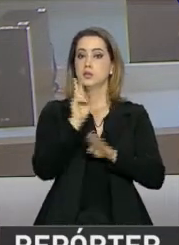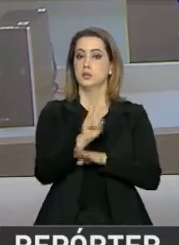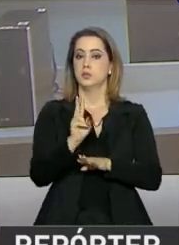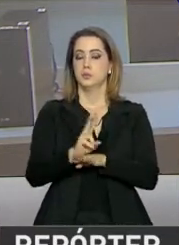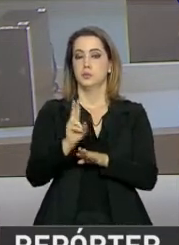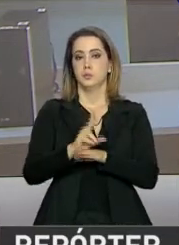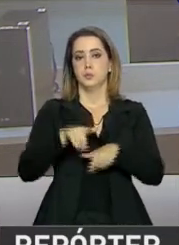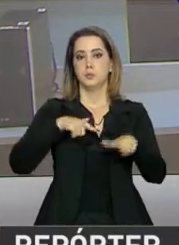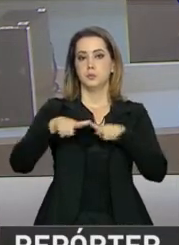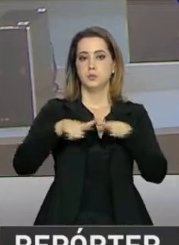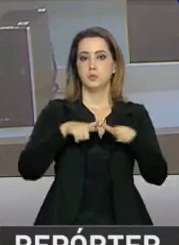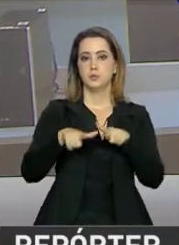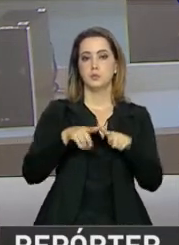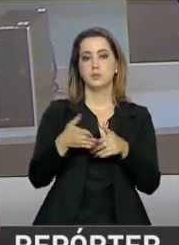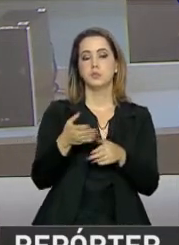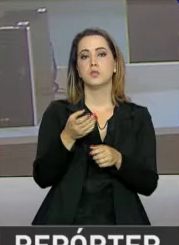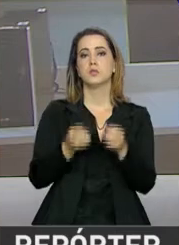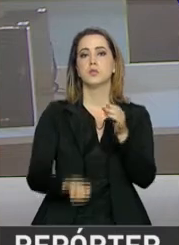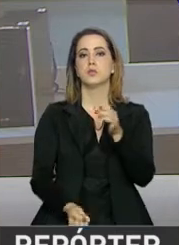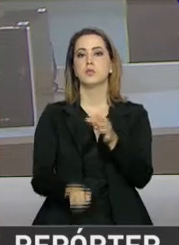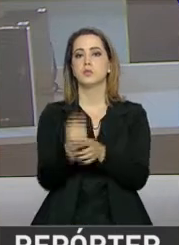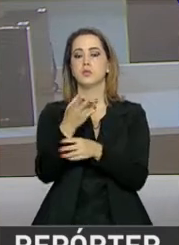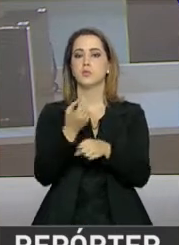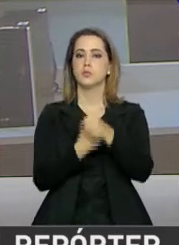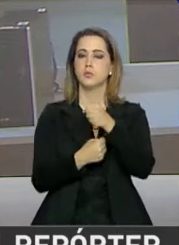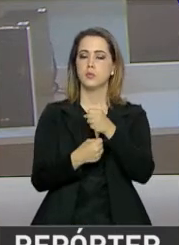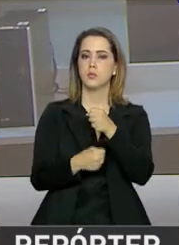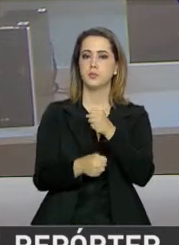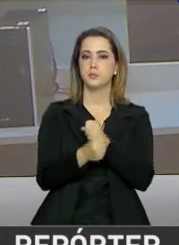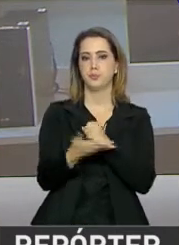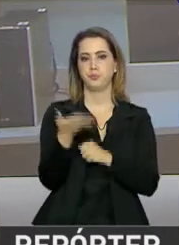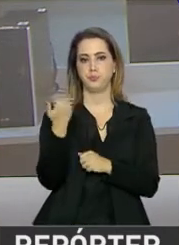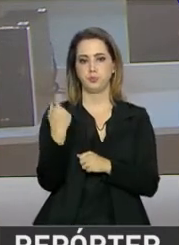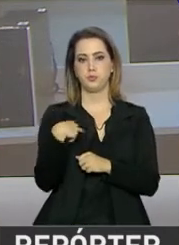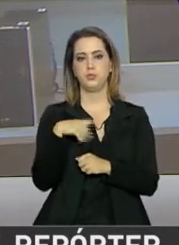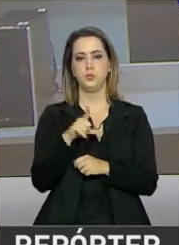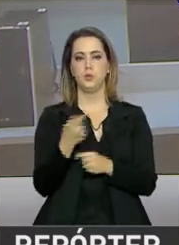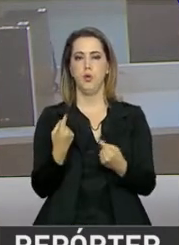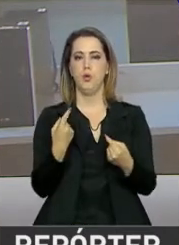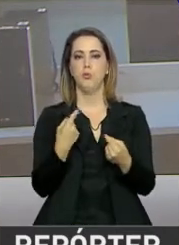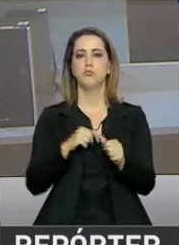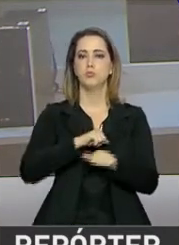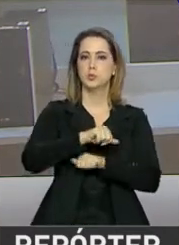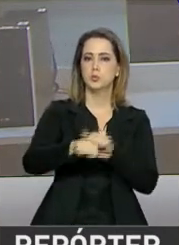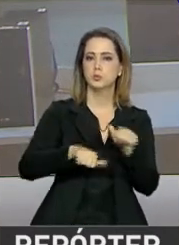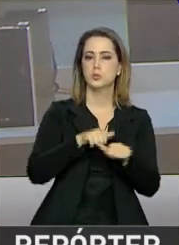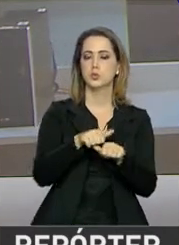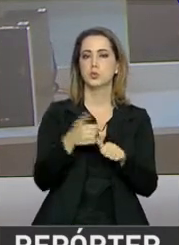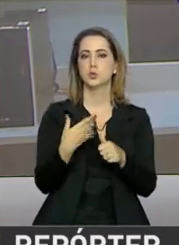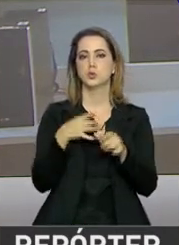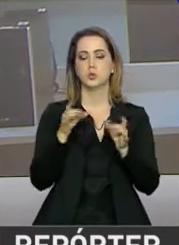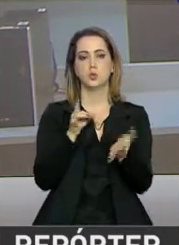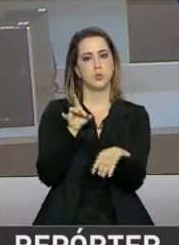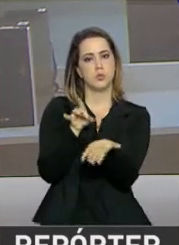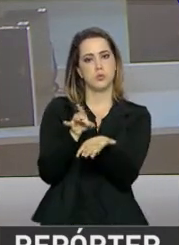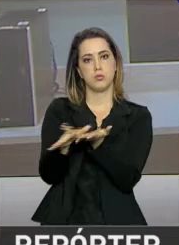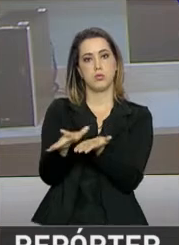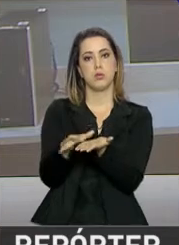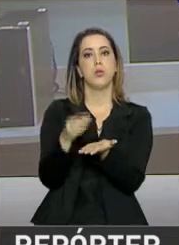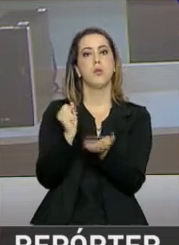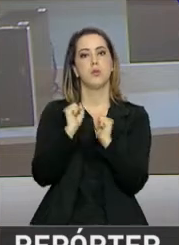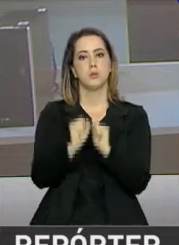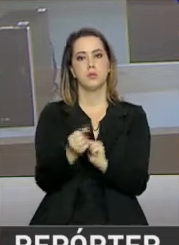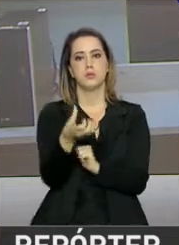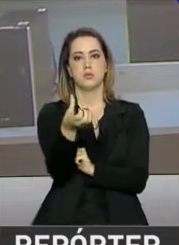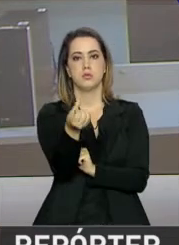federal criado em novembro de 2015 como uma alternativa à demissão garantiu a manutenção que 63 mil vagas de